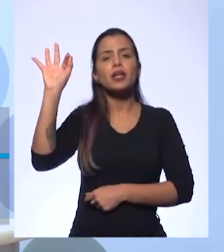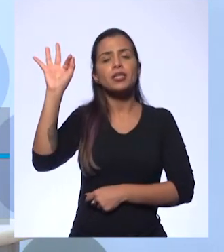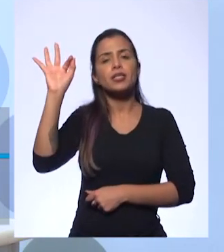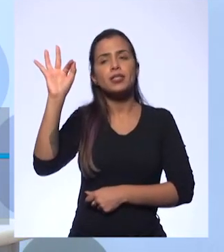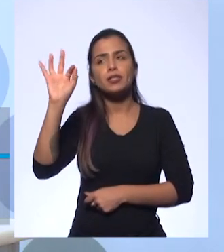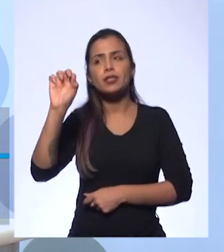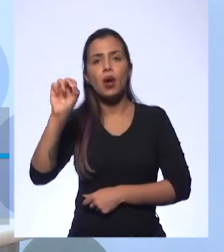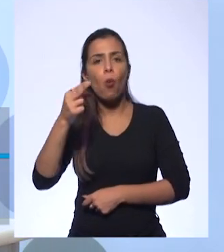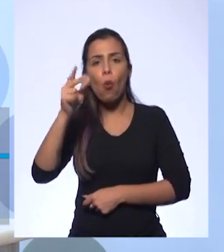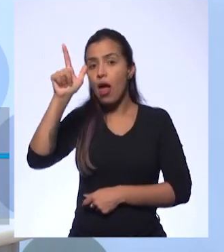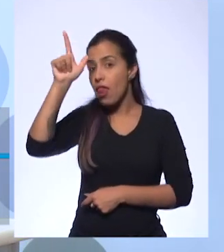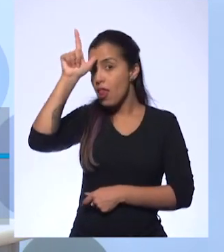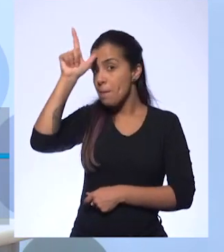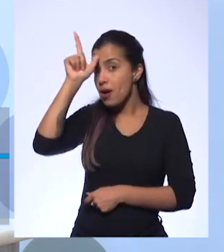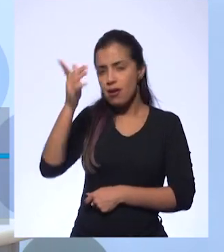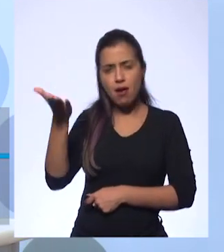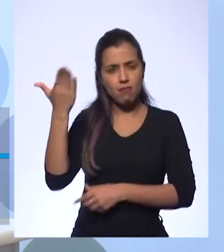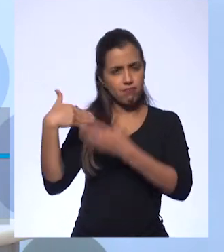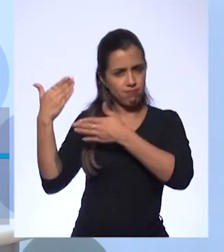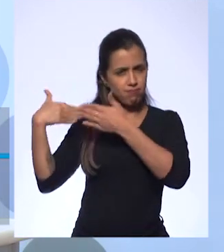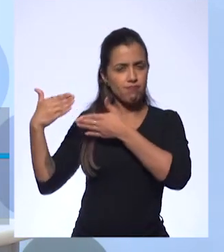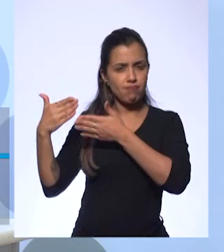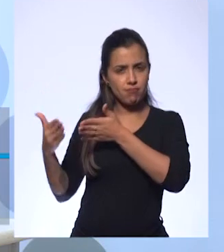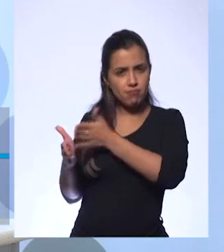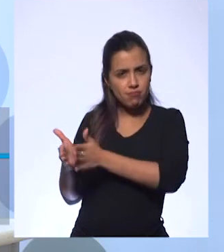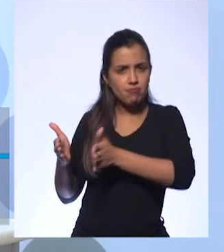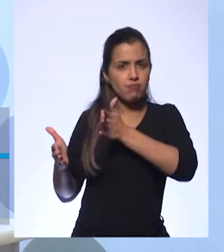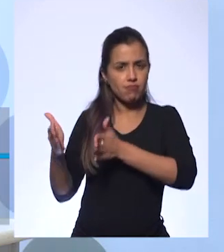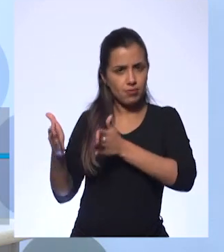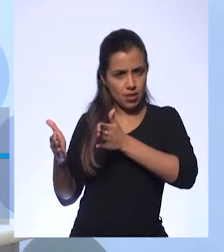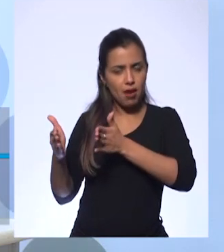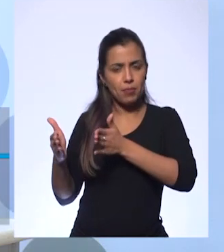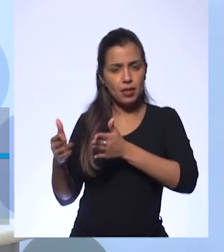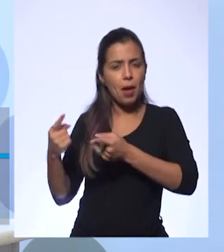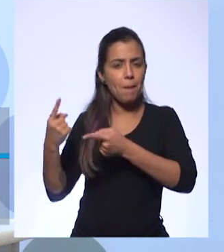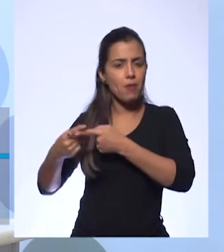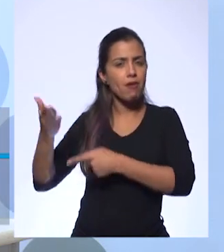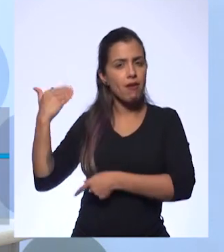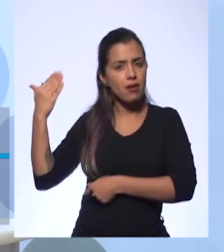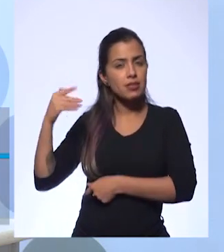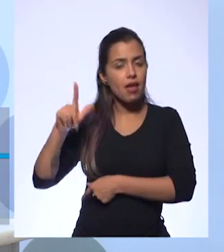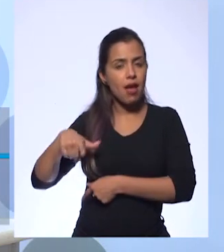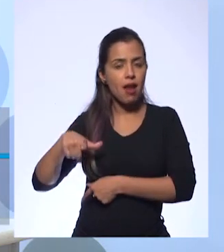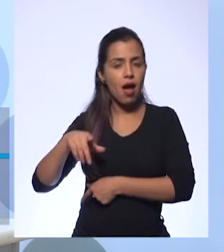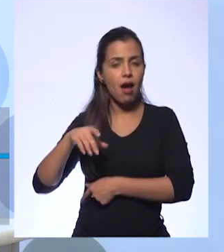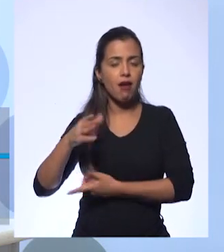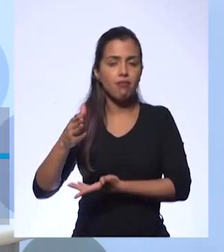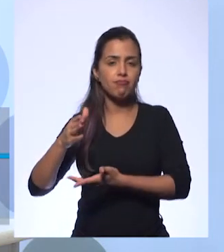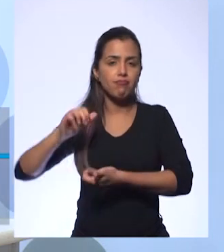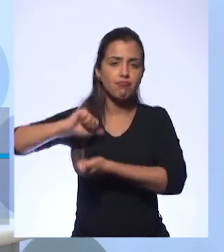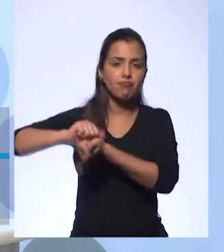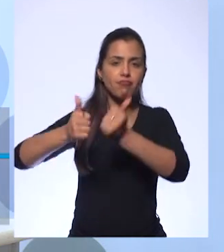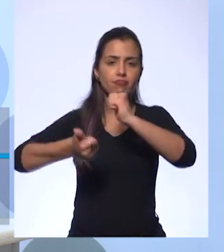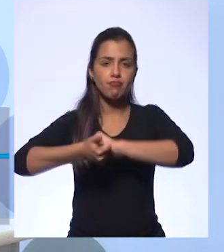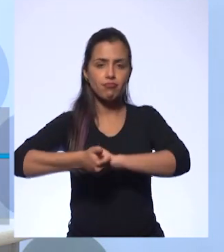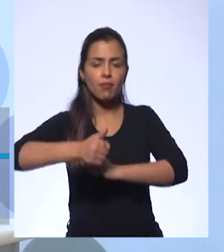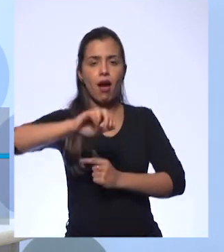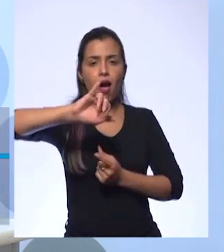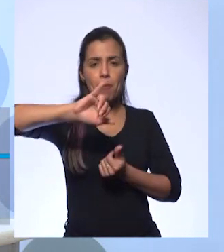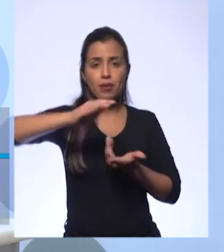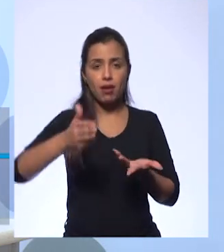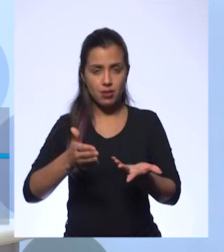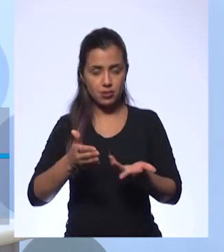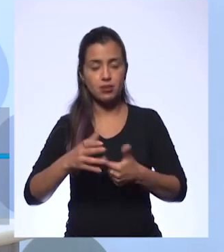própria Alemanha, na época aí, a Alemanha Ocidental se transformando aí numa potência capitalista, a Itália também, naquela época, uma